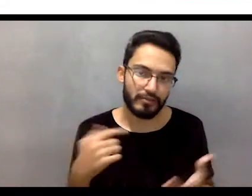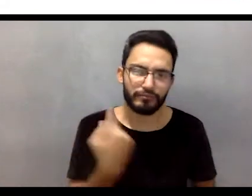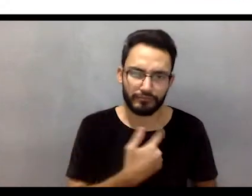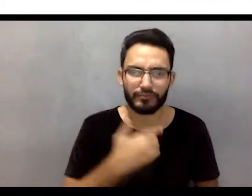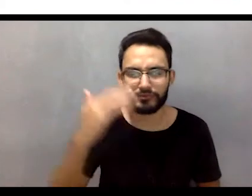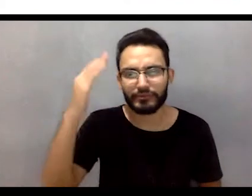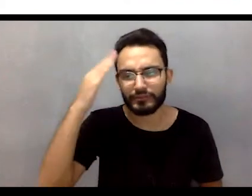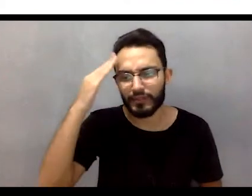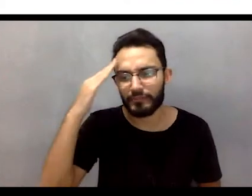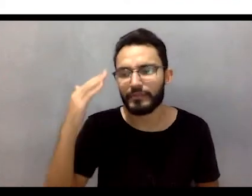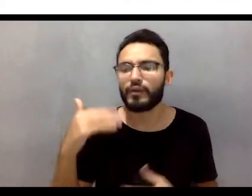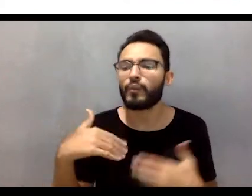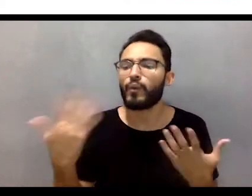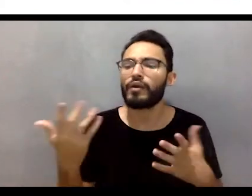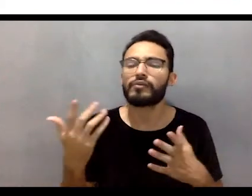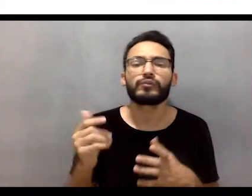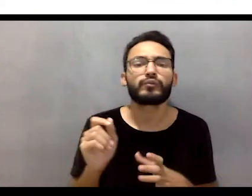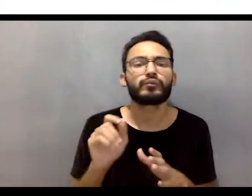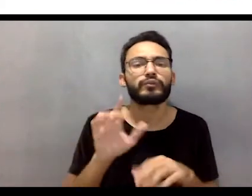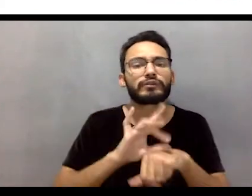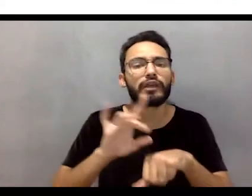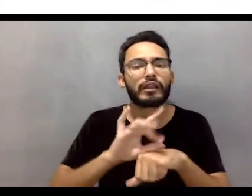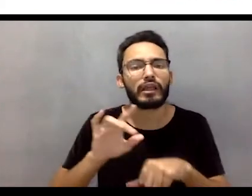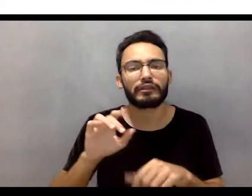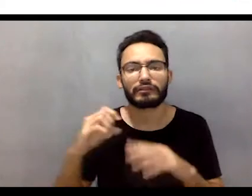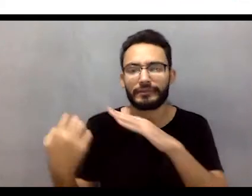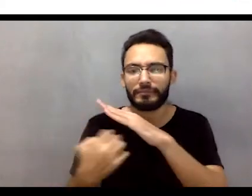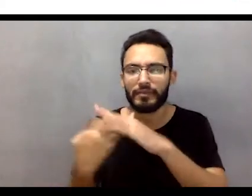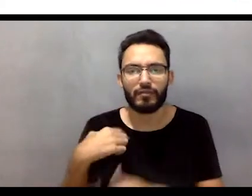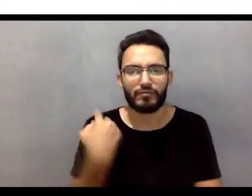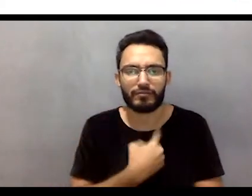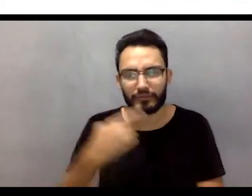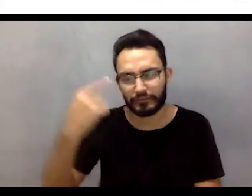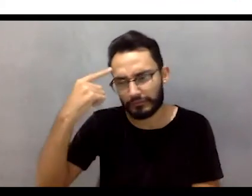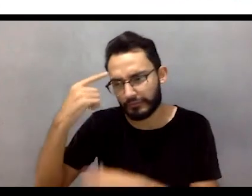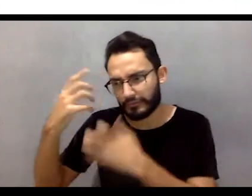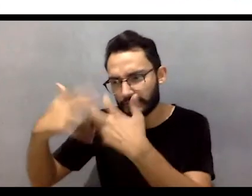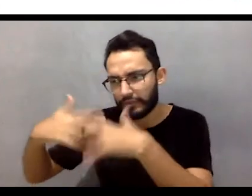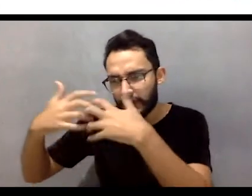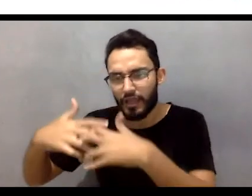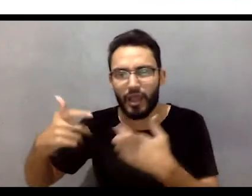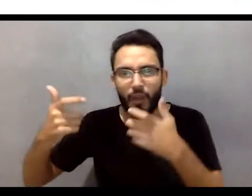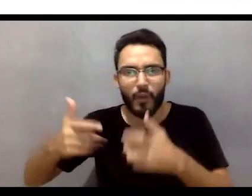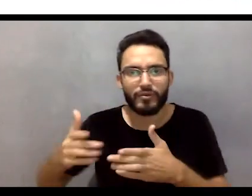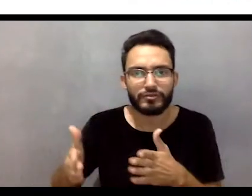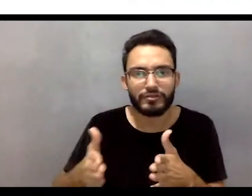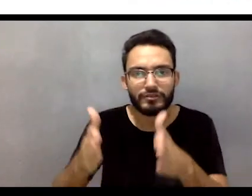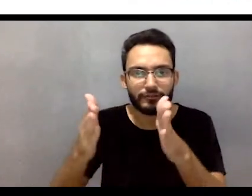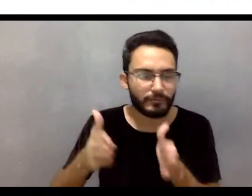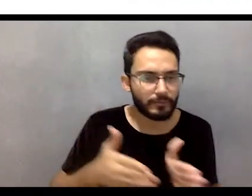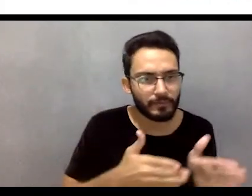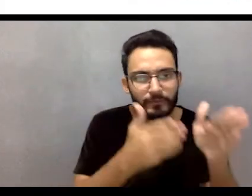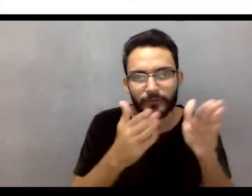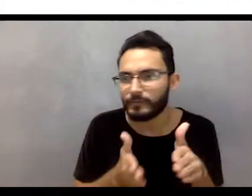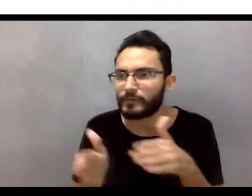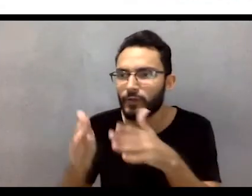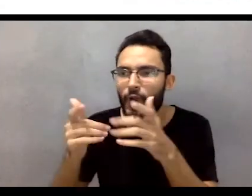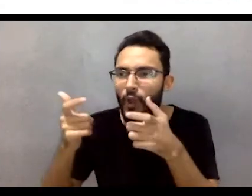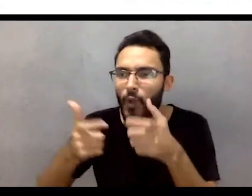sabe qual é a estratégia da empresa? A gente já pensou nos nossos direcionadores, já pensou